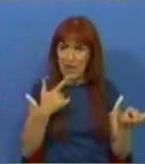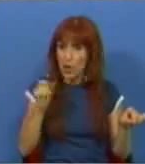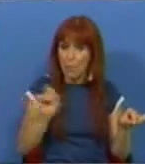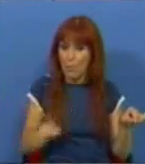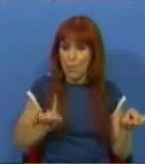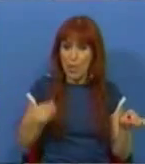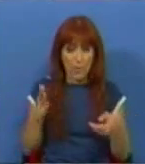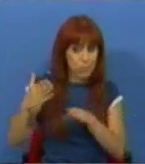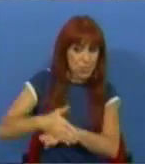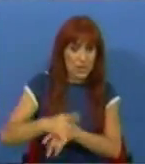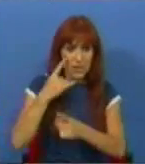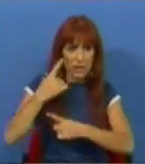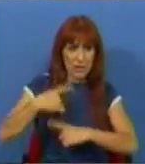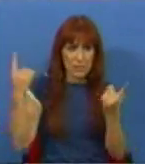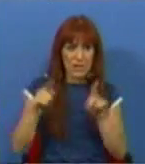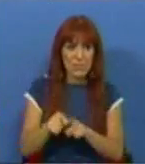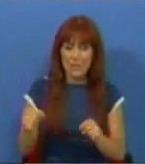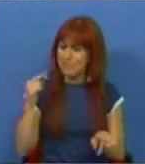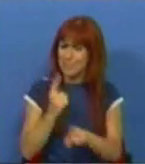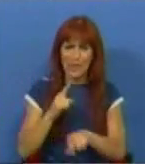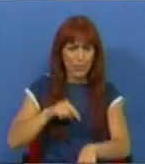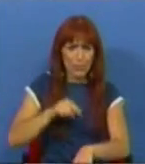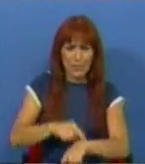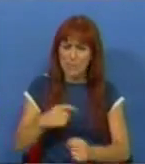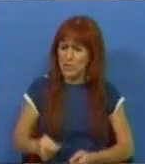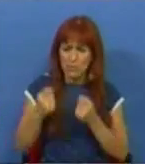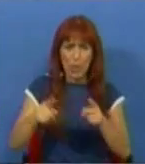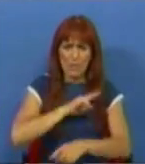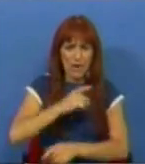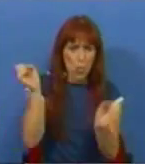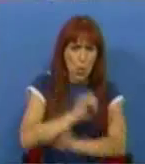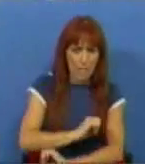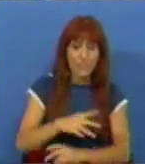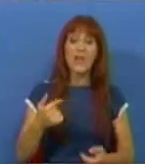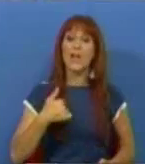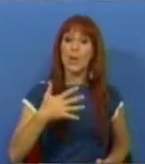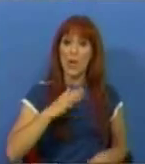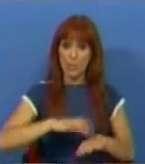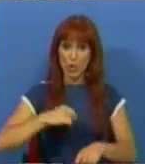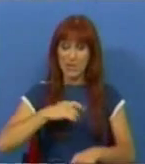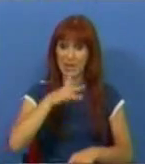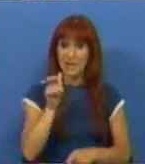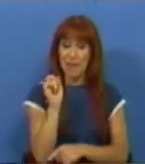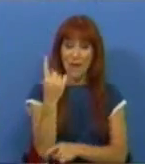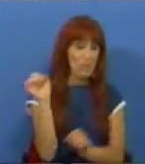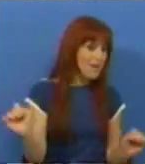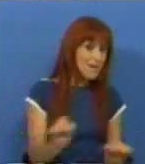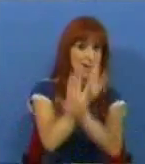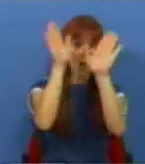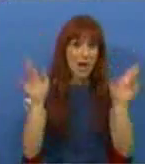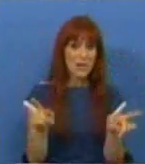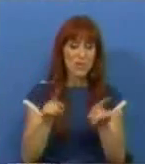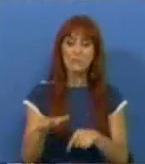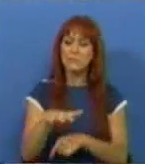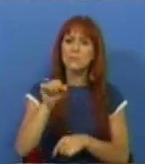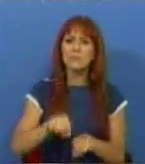deve haver intervenção pública no mesmo momento em que não há investimento privado. E eu quero, por isso, deixar uma palavra clara, que